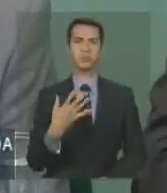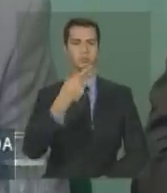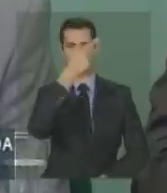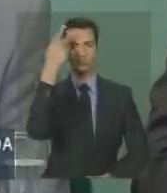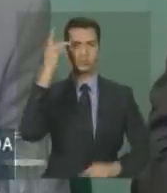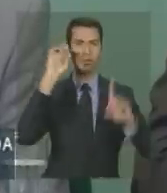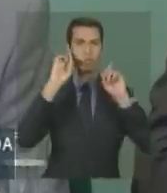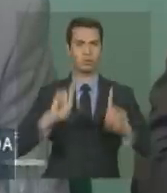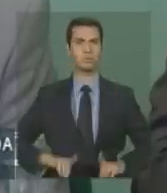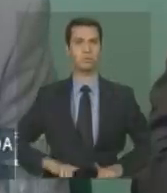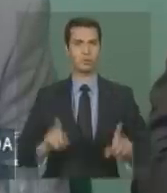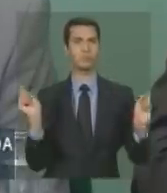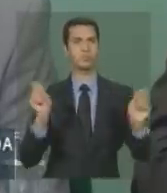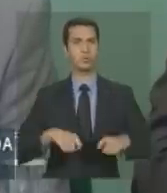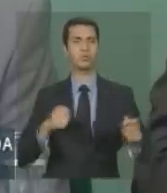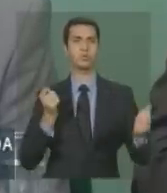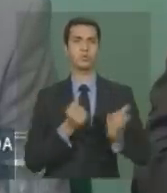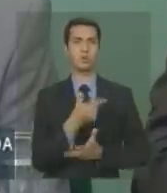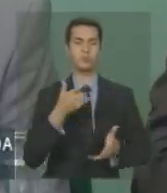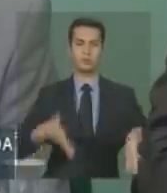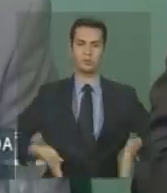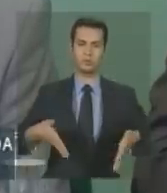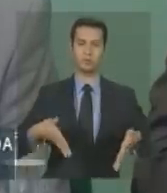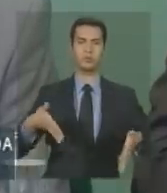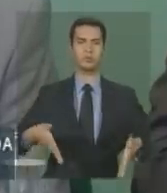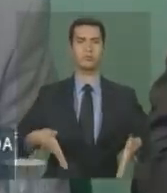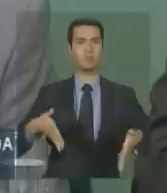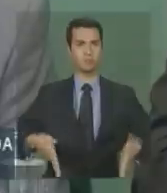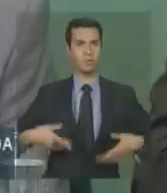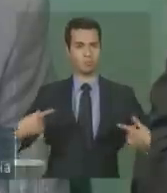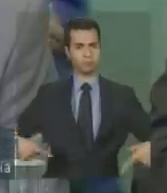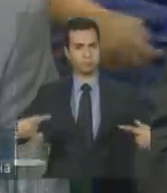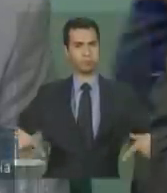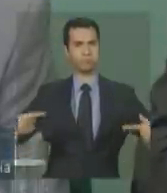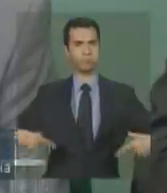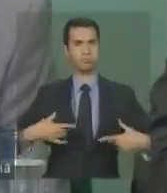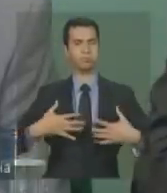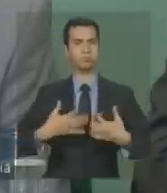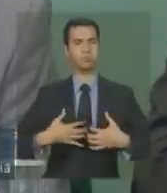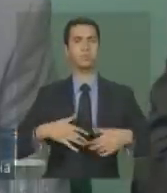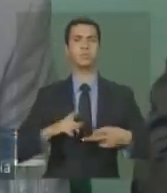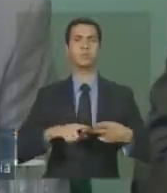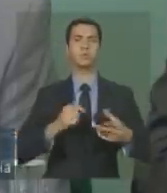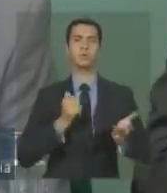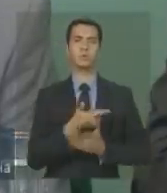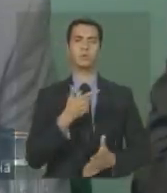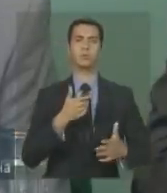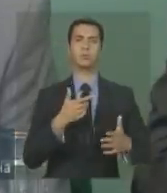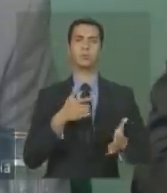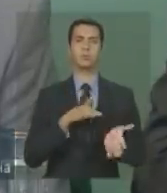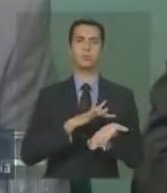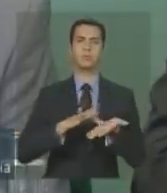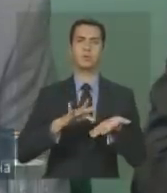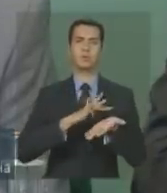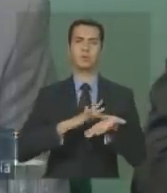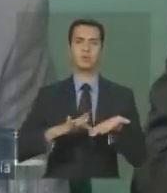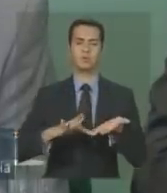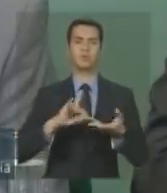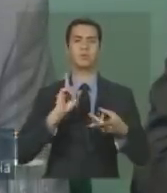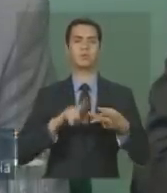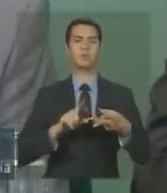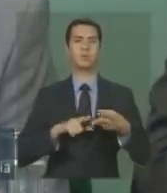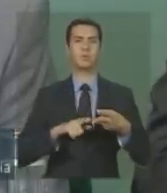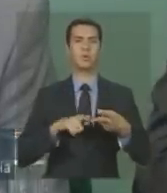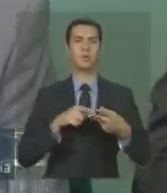com deficiência poderem agora adquirir cadeira de rodas motorizadas poder adquirir impressora Braile nãoé lupas